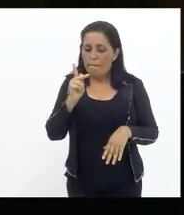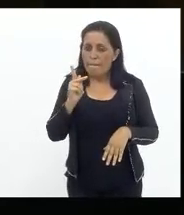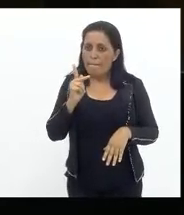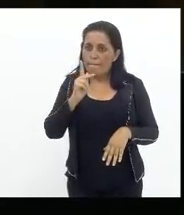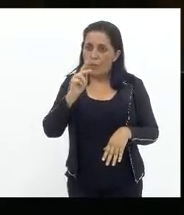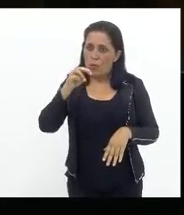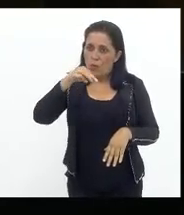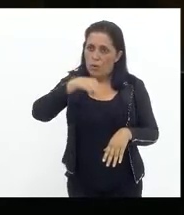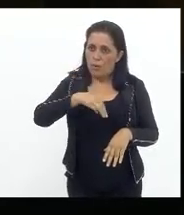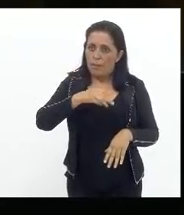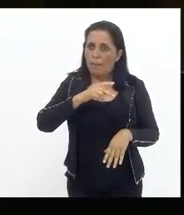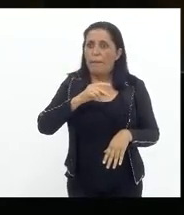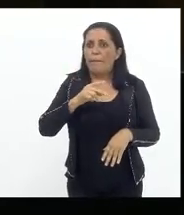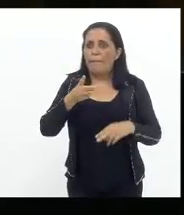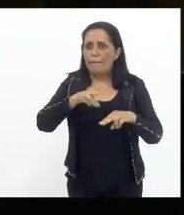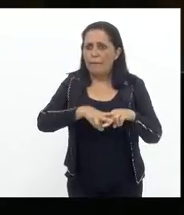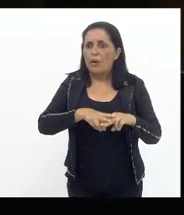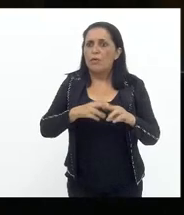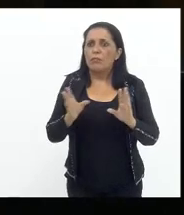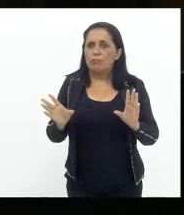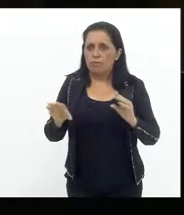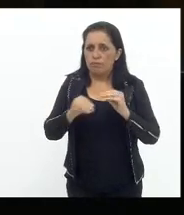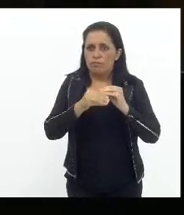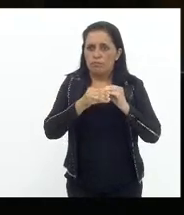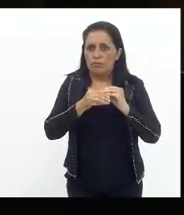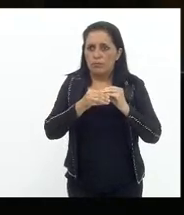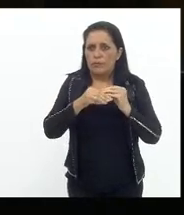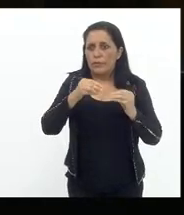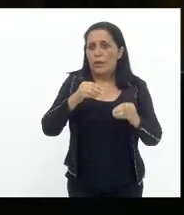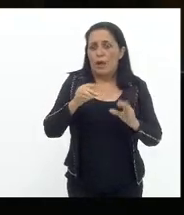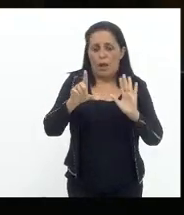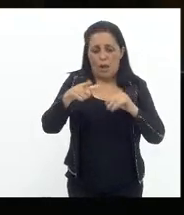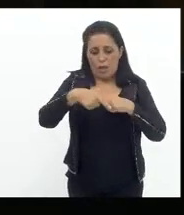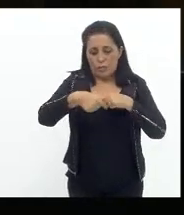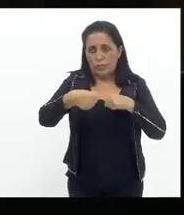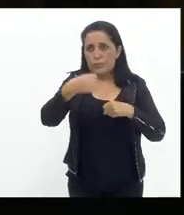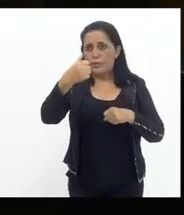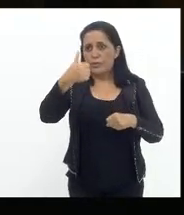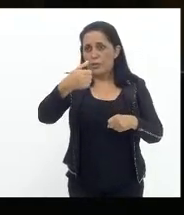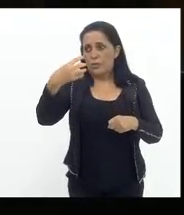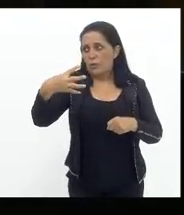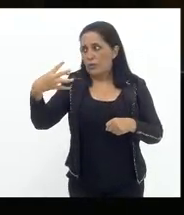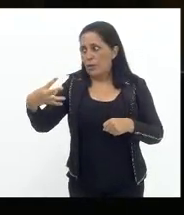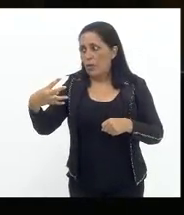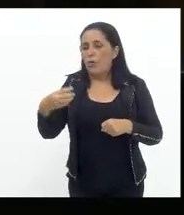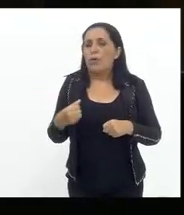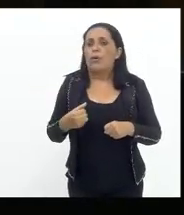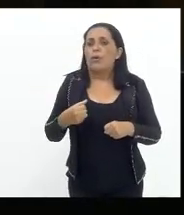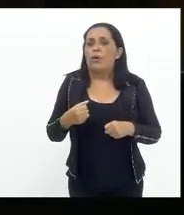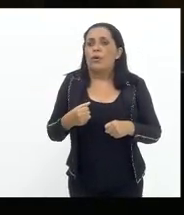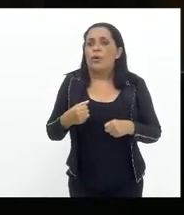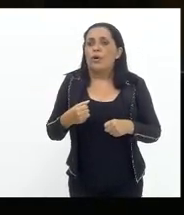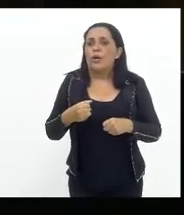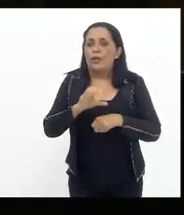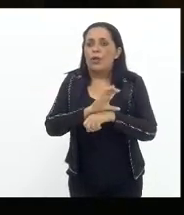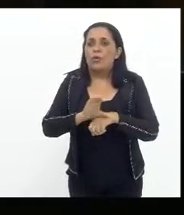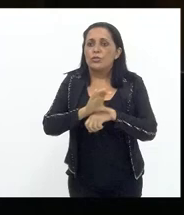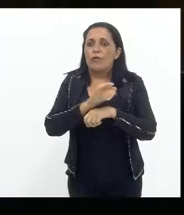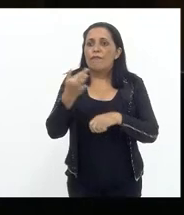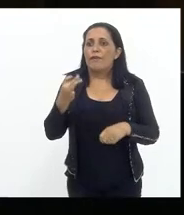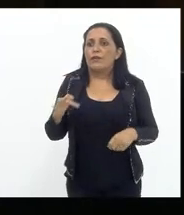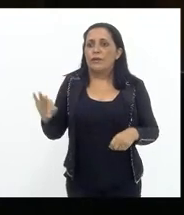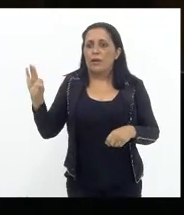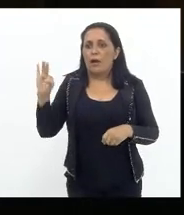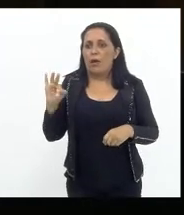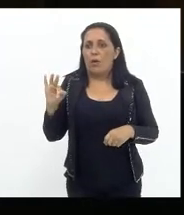a integrar os órgãos constantes do artigo 144 da Constituição Federal. Houve a inclusão no inciso